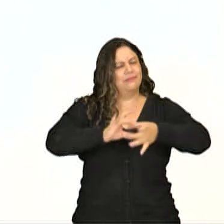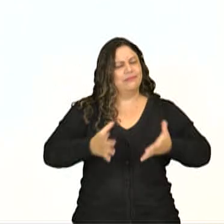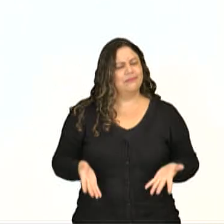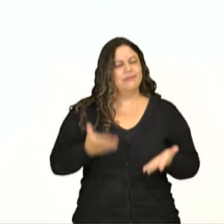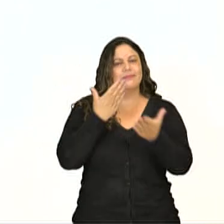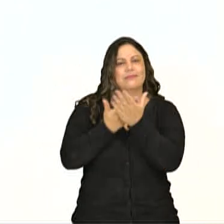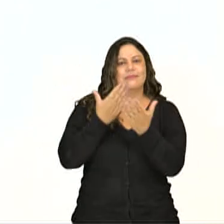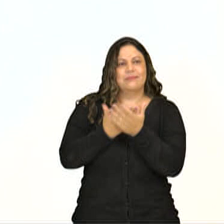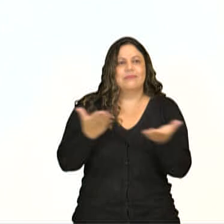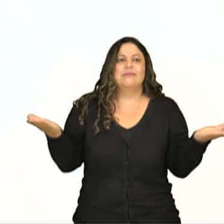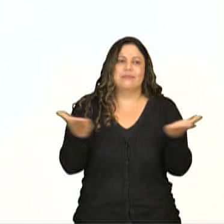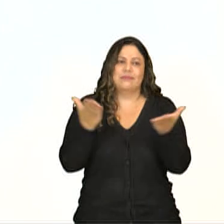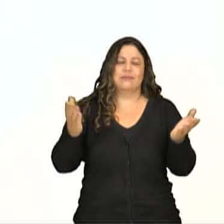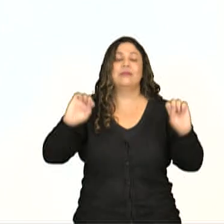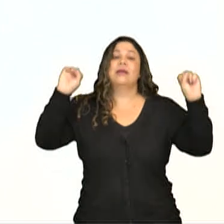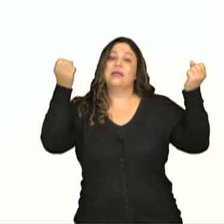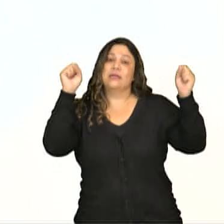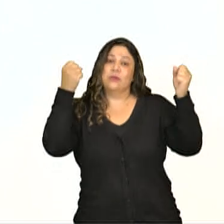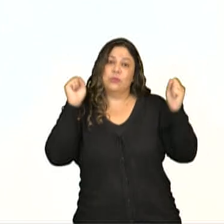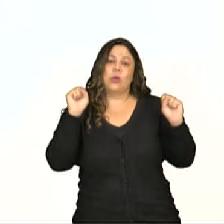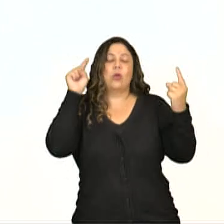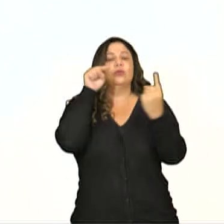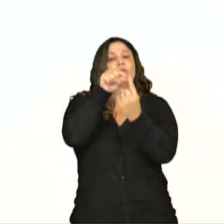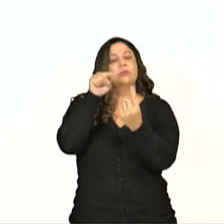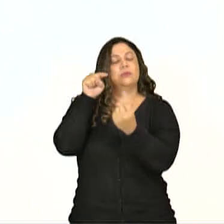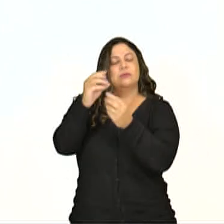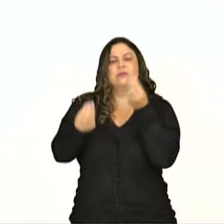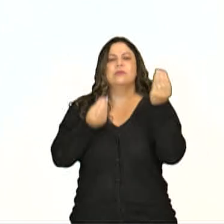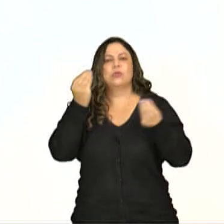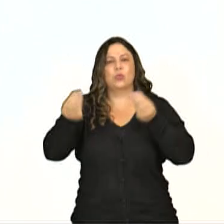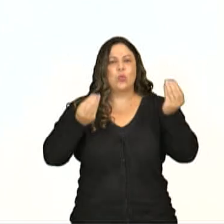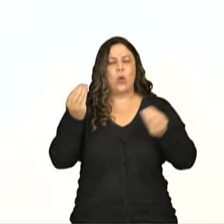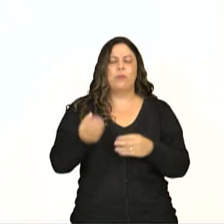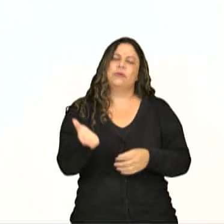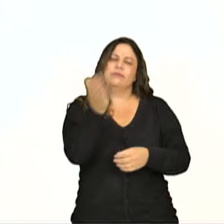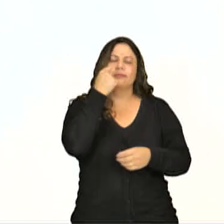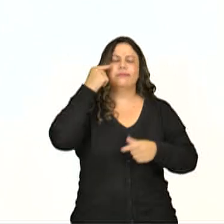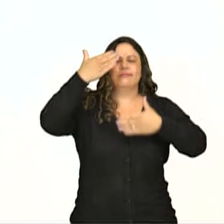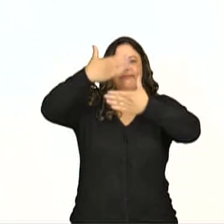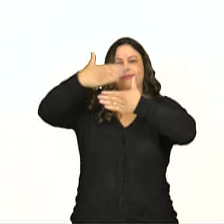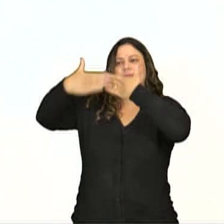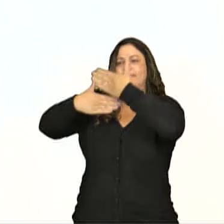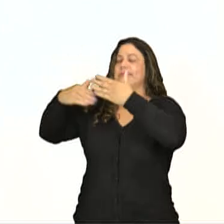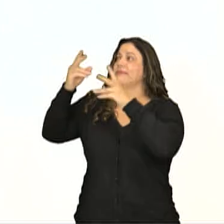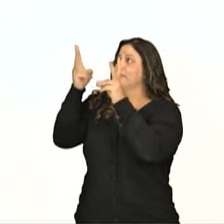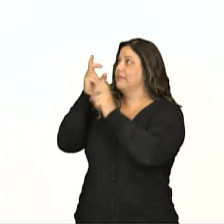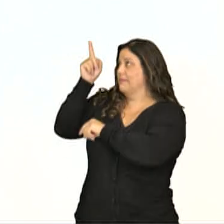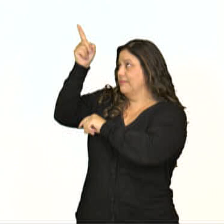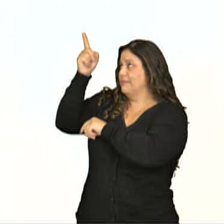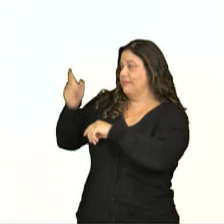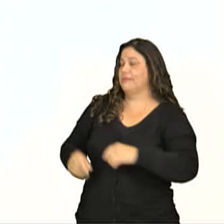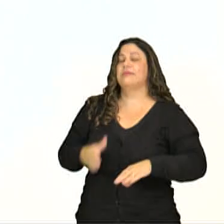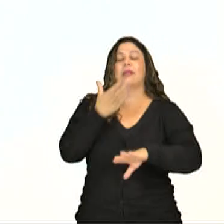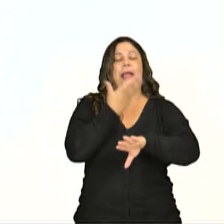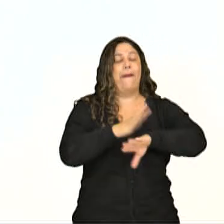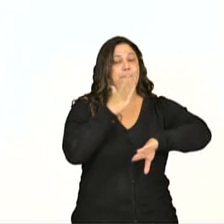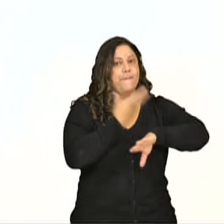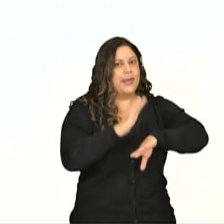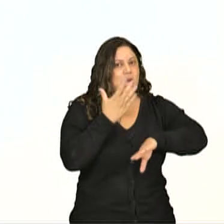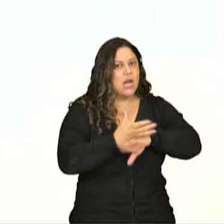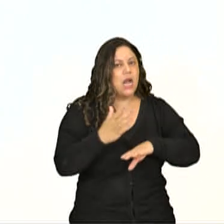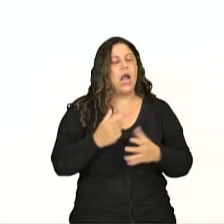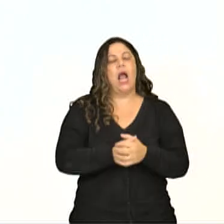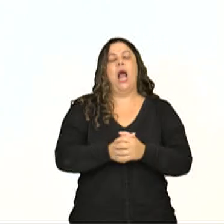estudando. Então, esporte a gente pode definir como, acompanhe no slide lá, a prática metódica, individual